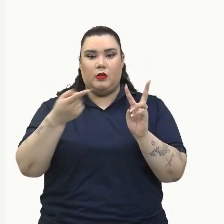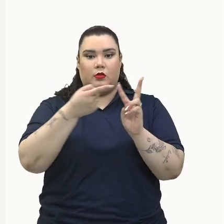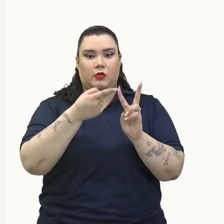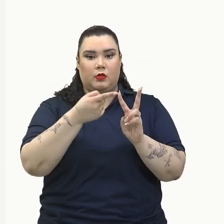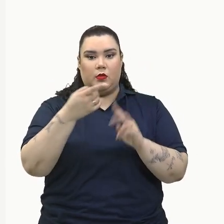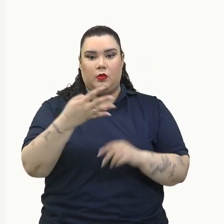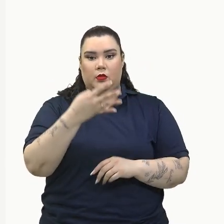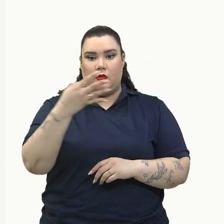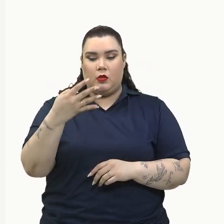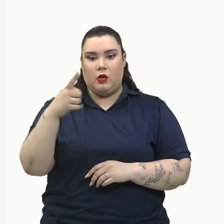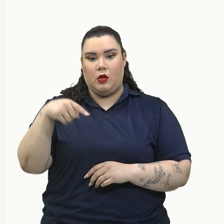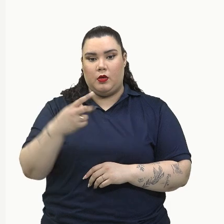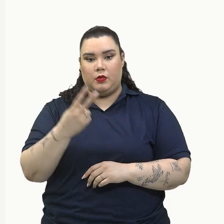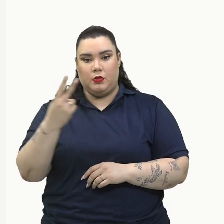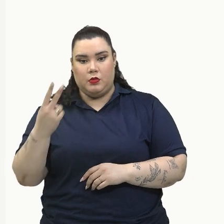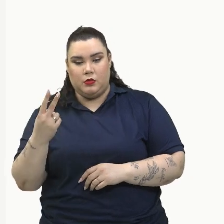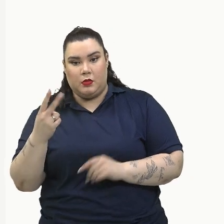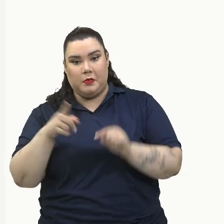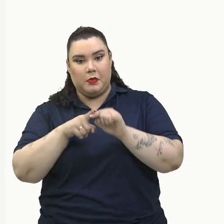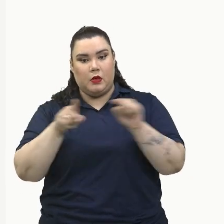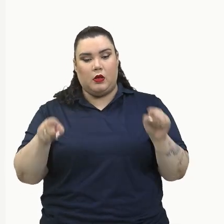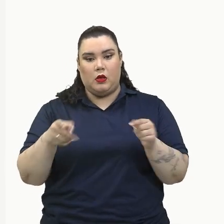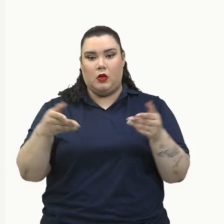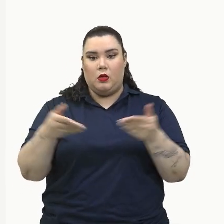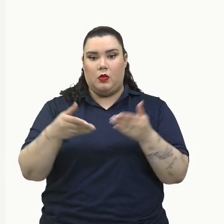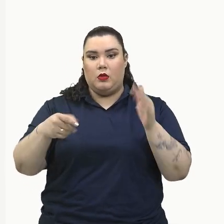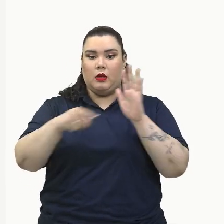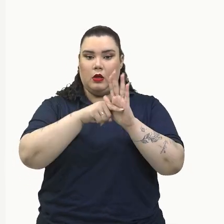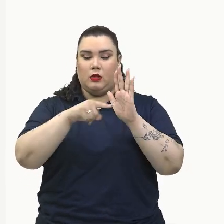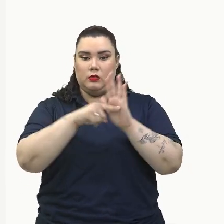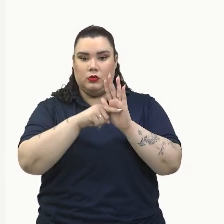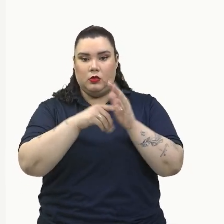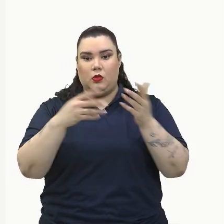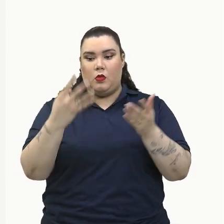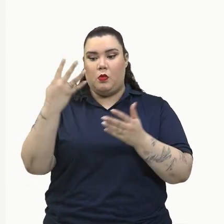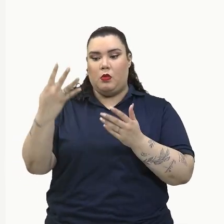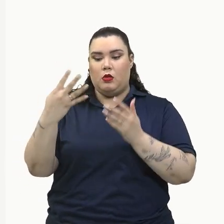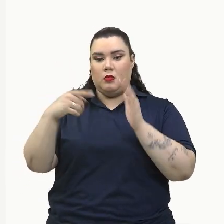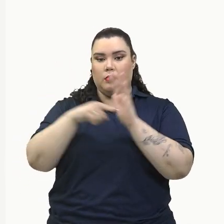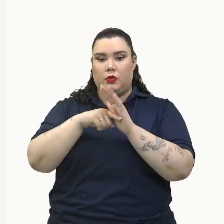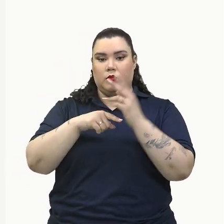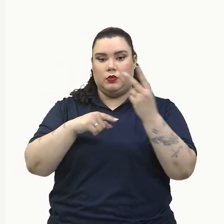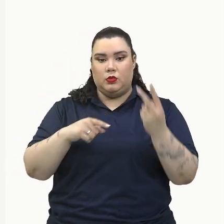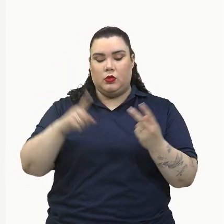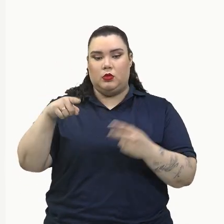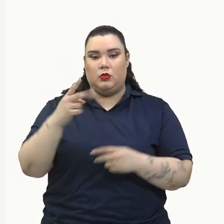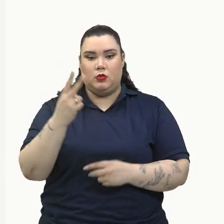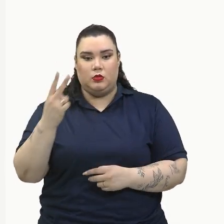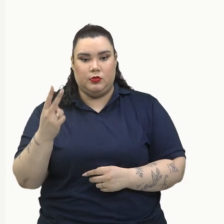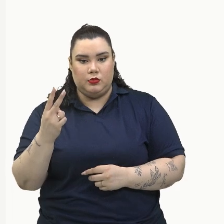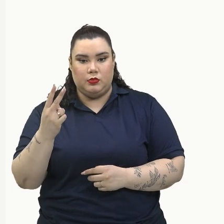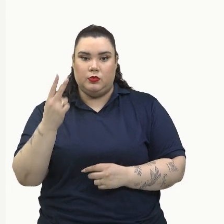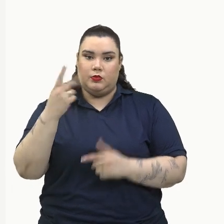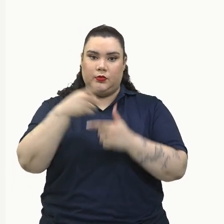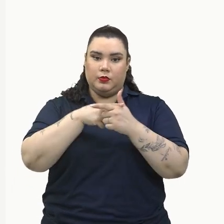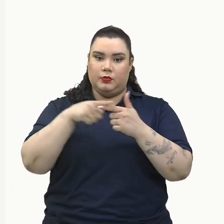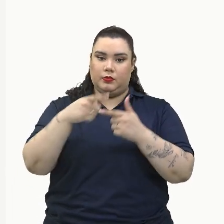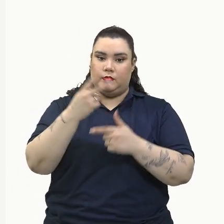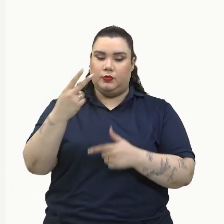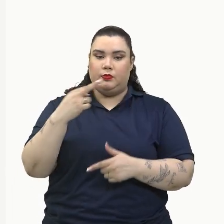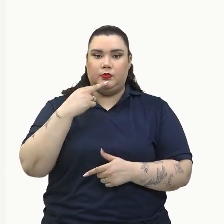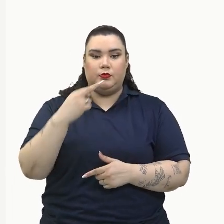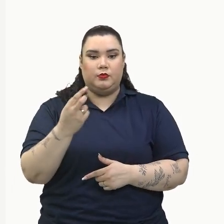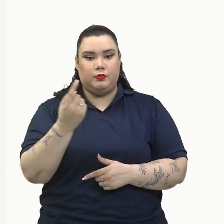de 4, que é 2, só que agora com o valor negativo. 4 menos 2, 2. E 2 dividido por 2,